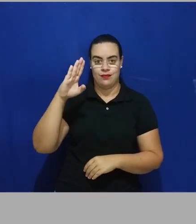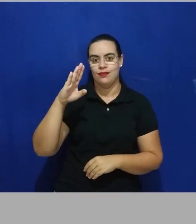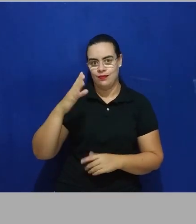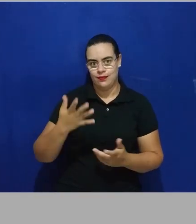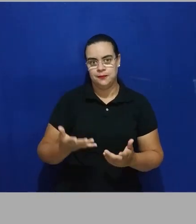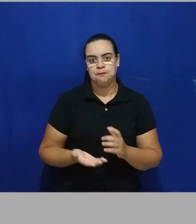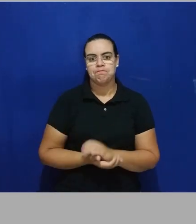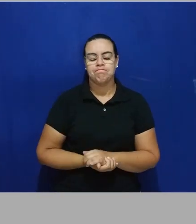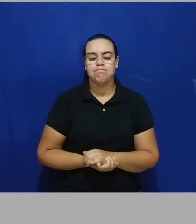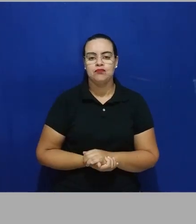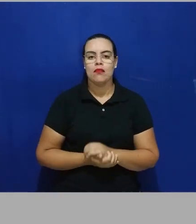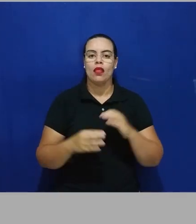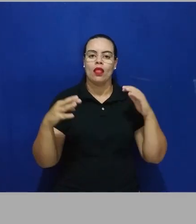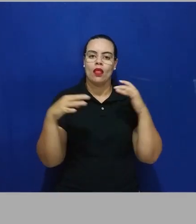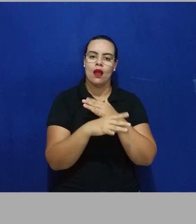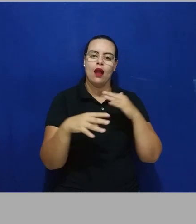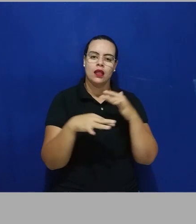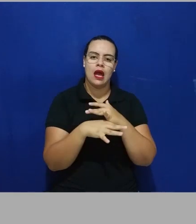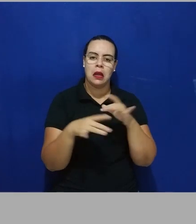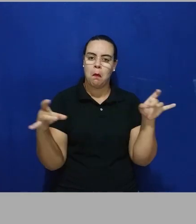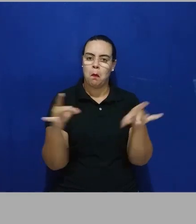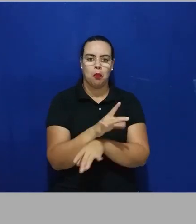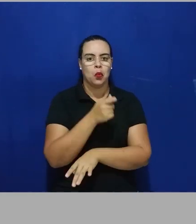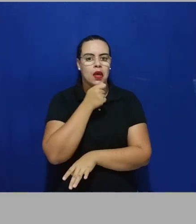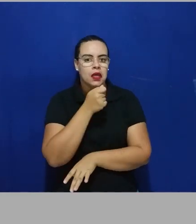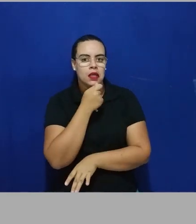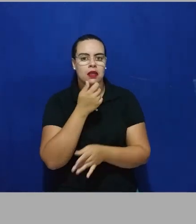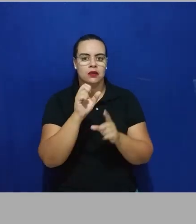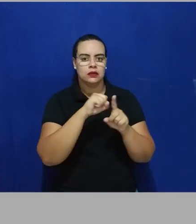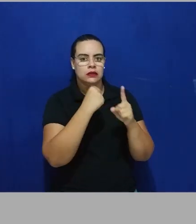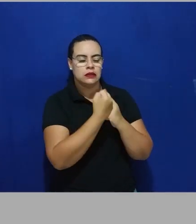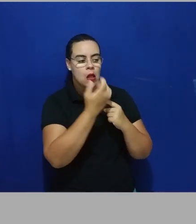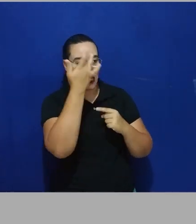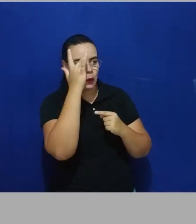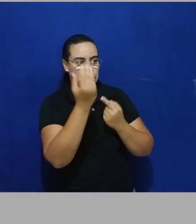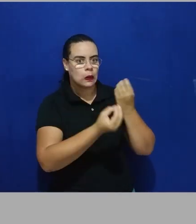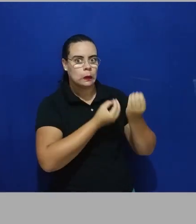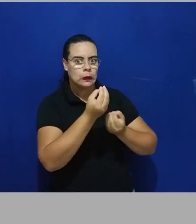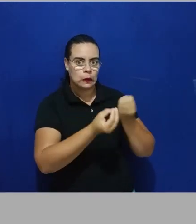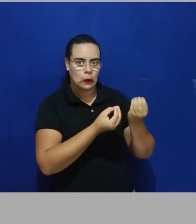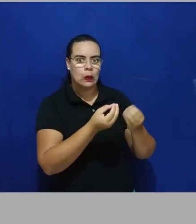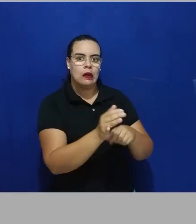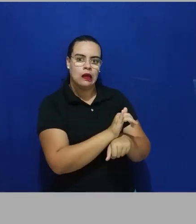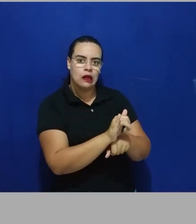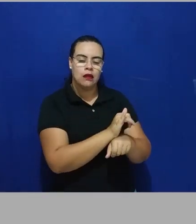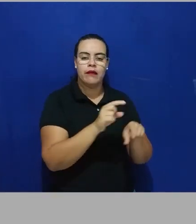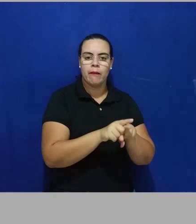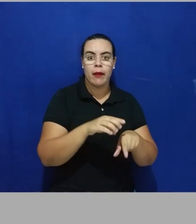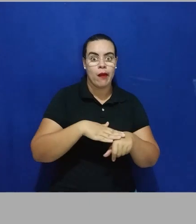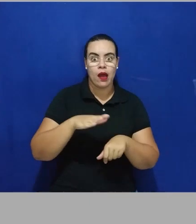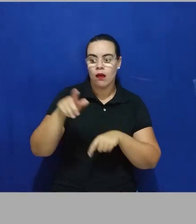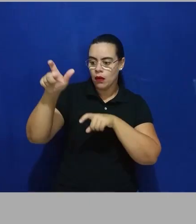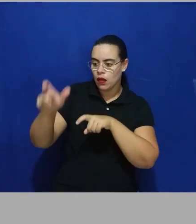estão preparadas, a sociedade não sabe lidar, e vai cada vez mais dificultando a vida de pessoas que passaram